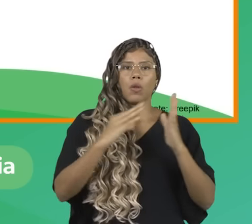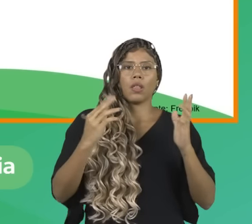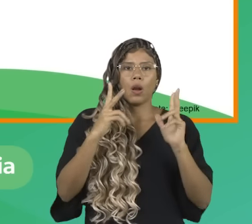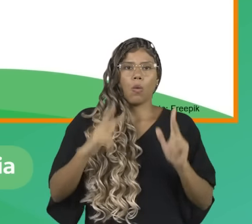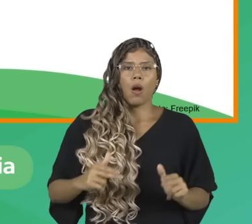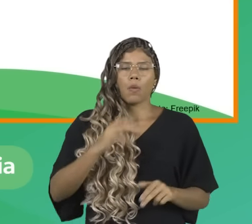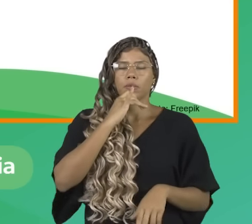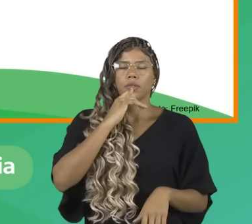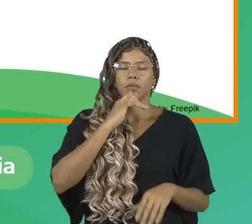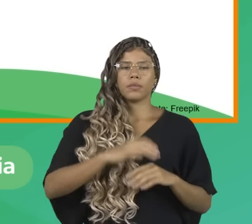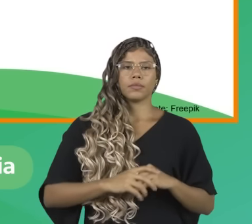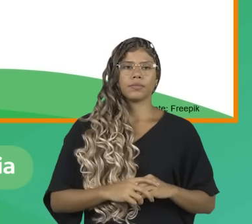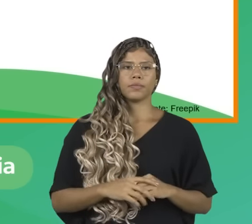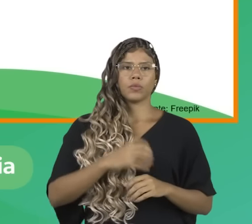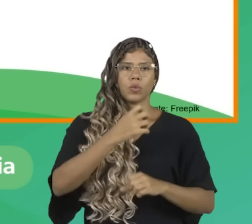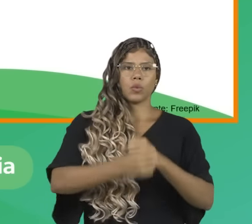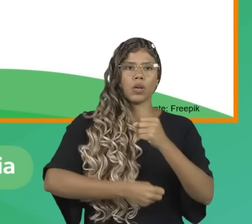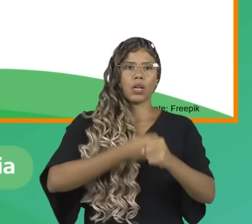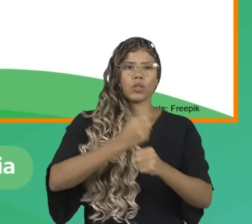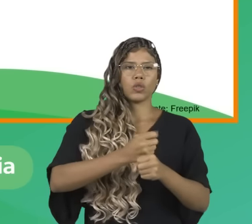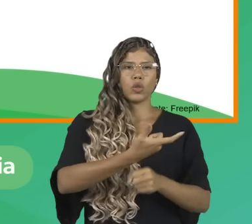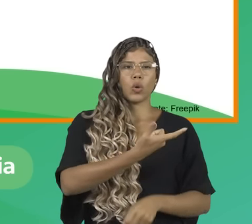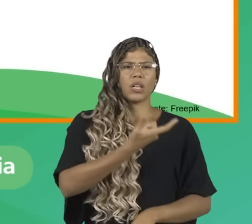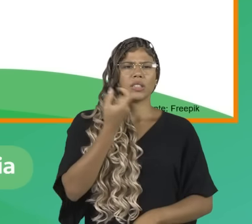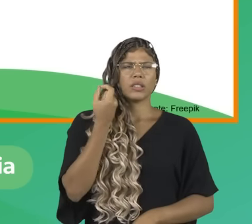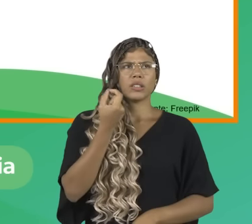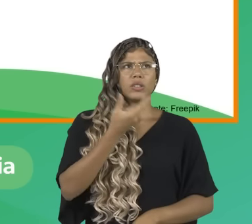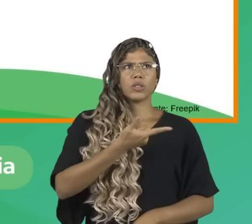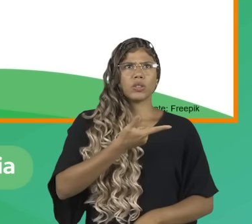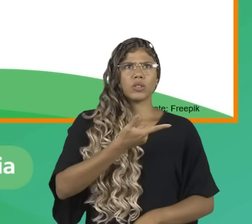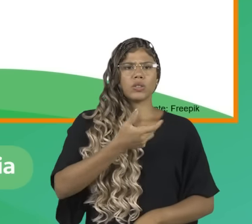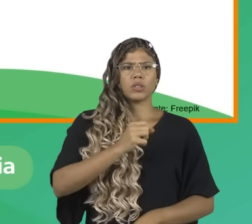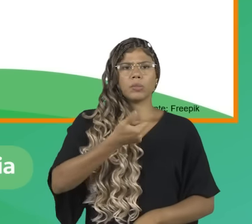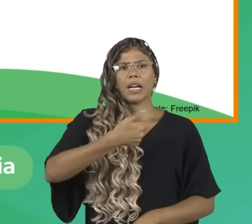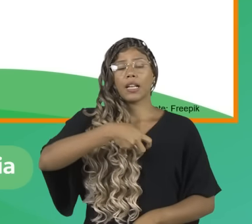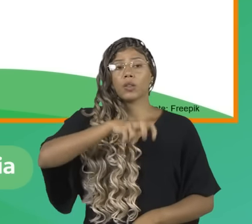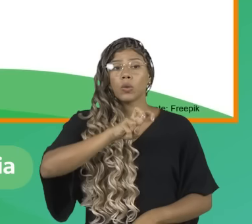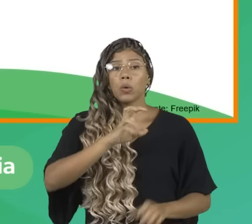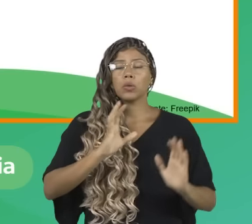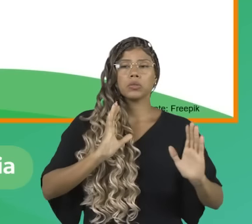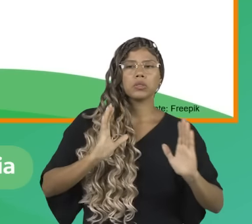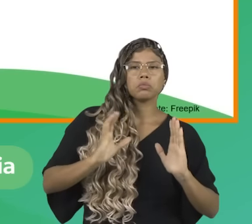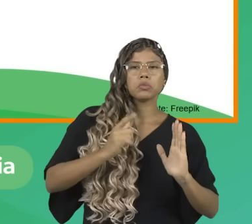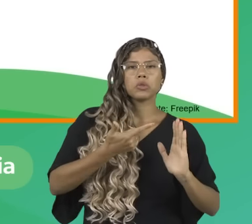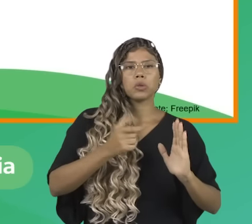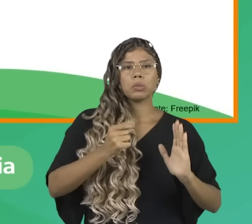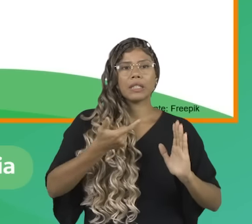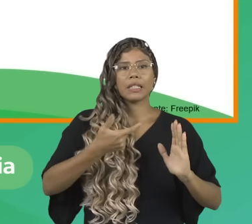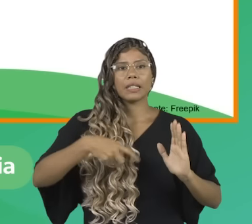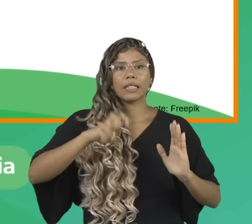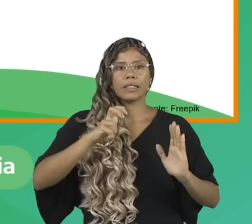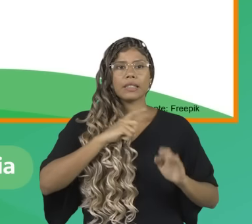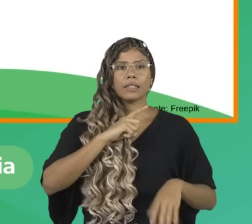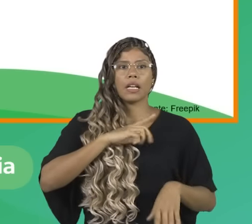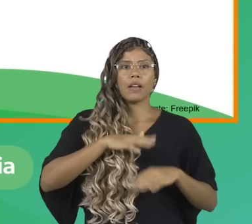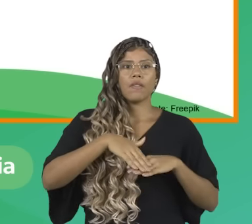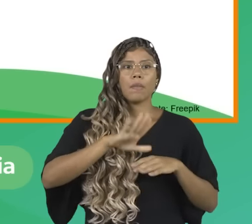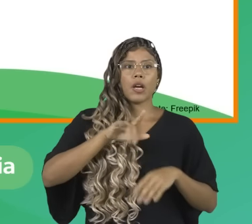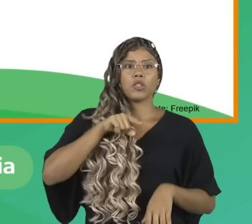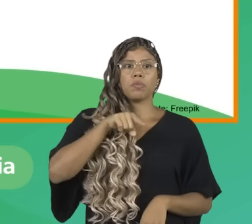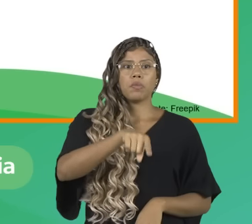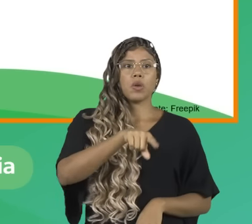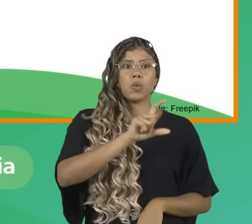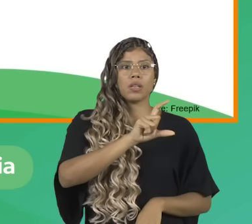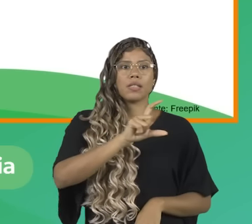ano de 2014, 2015, entre esses 2 anos, saíram mais de 1.100 modelos diferentes no planeta inteiro de